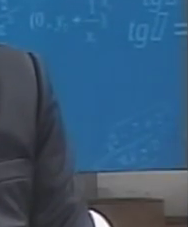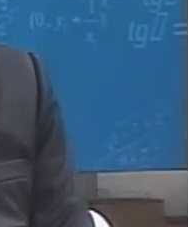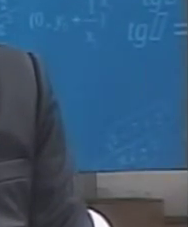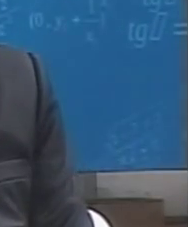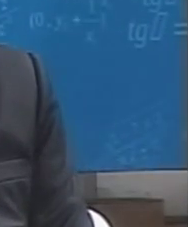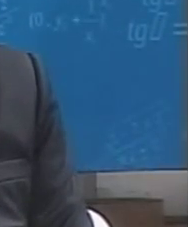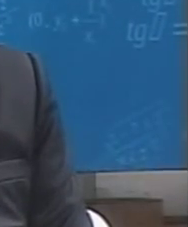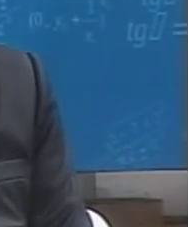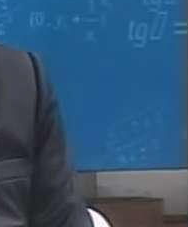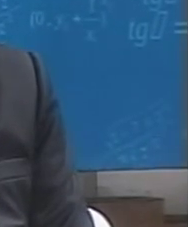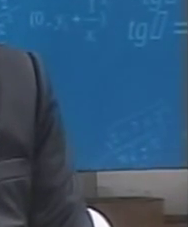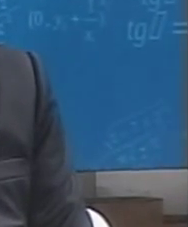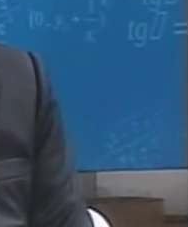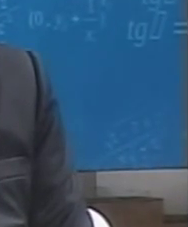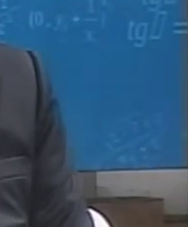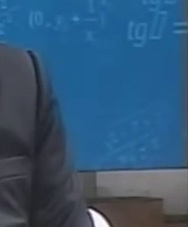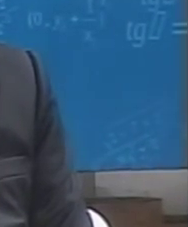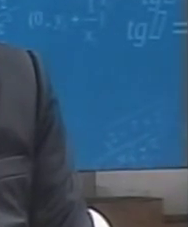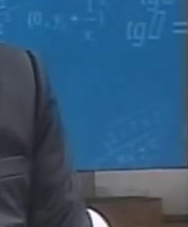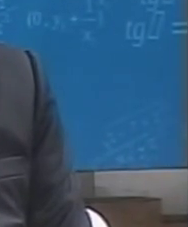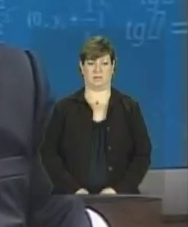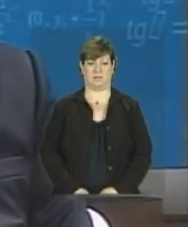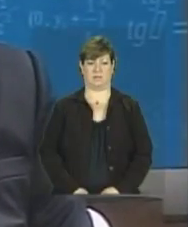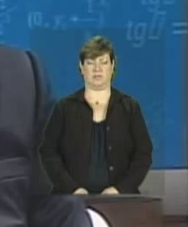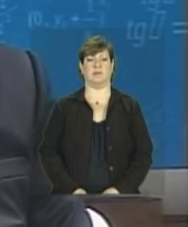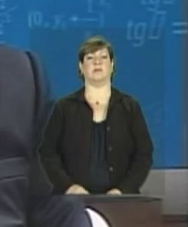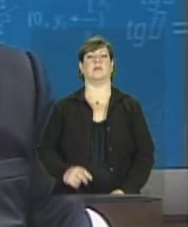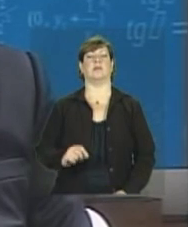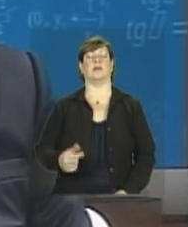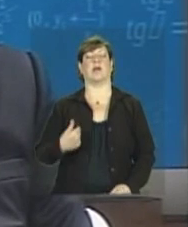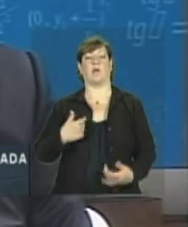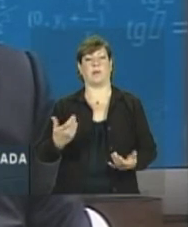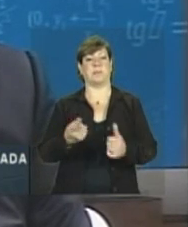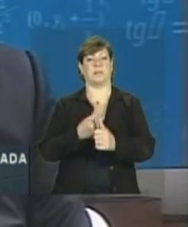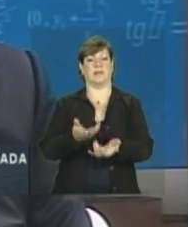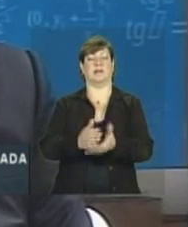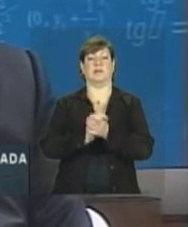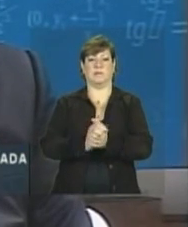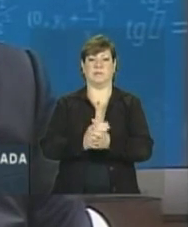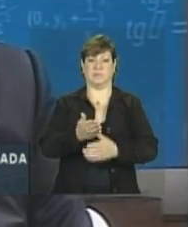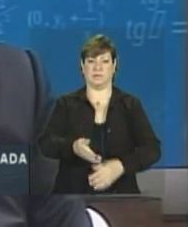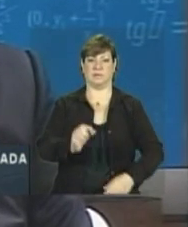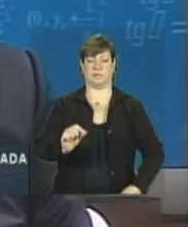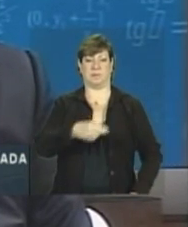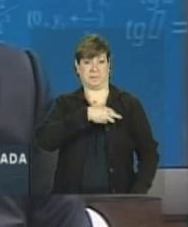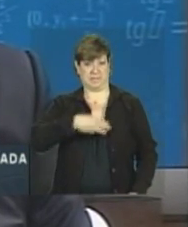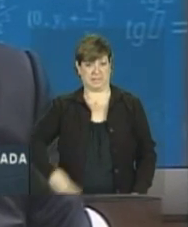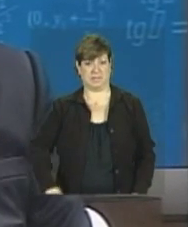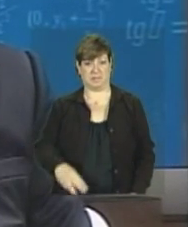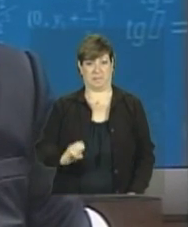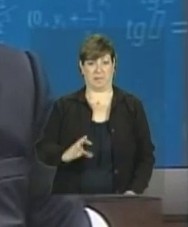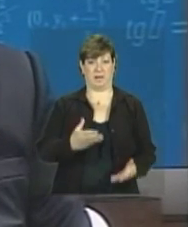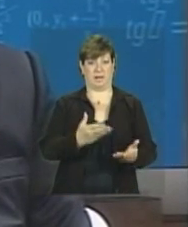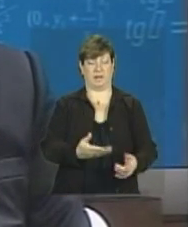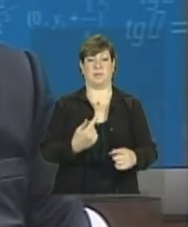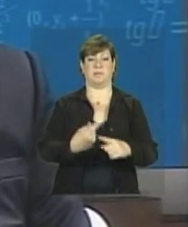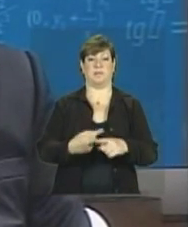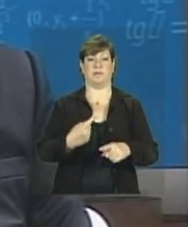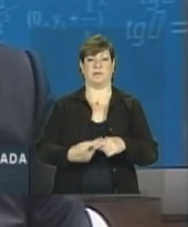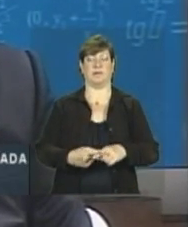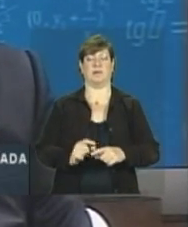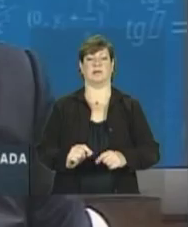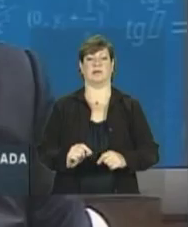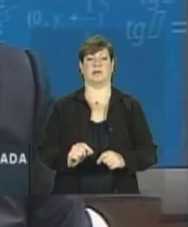sempre... Isso é determinação da nossa presidenta, que quem passe por esse ministério tem que continuar no ministério. Por isso que ela